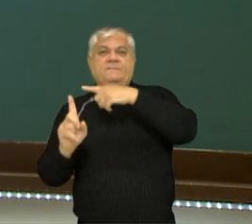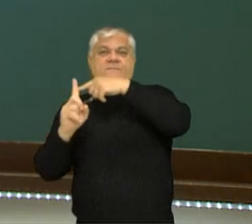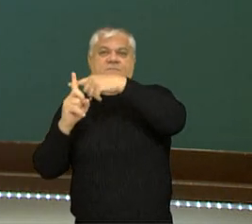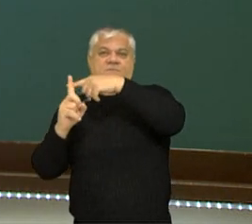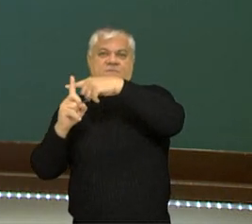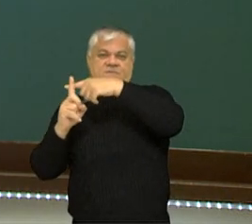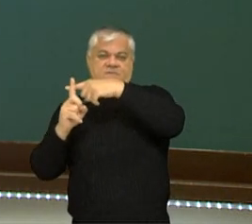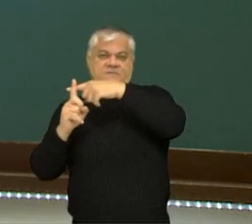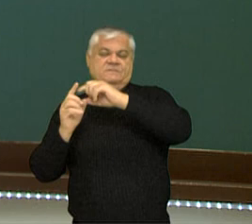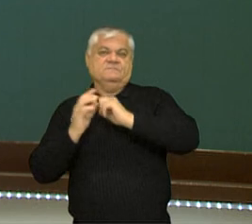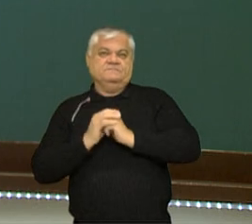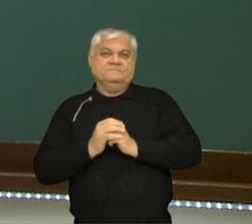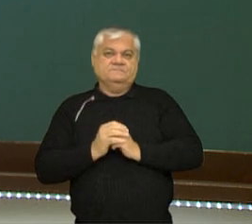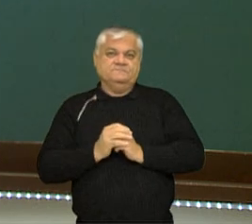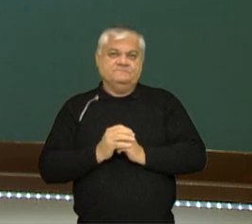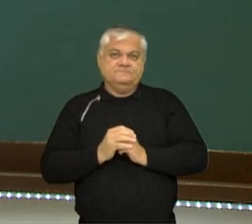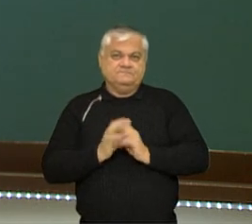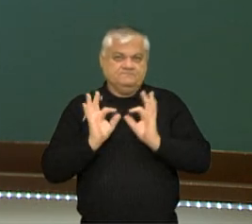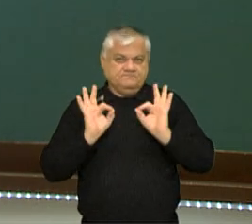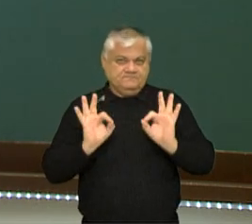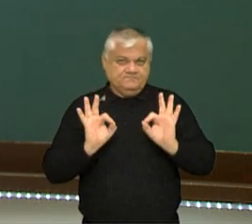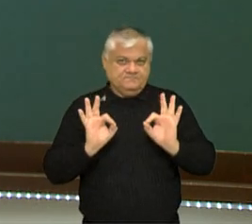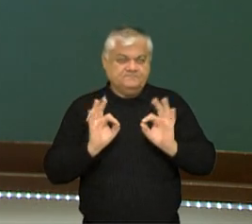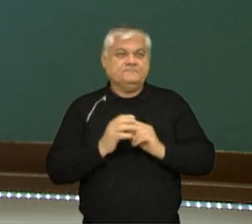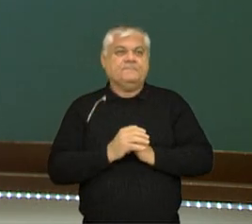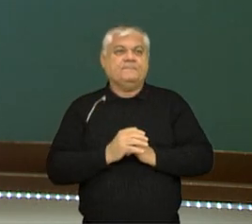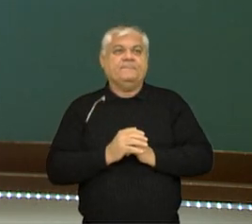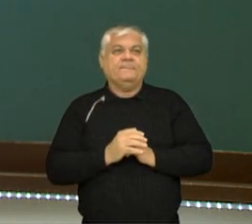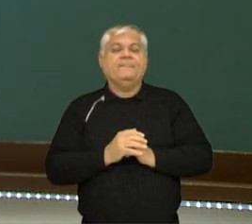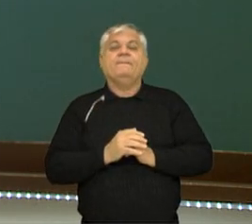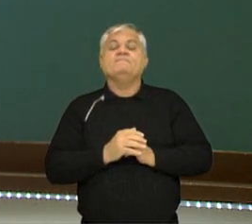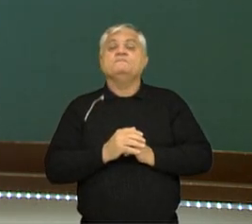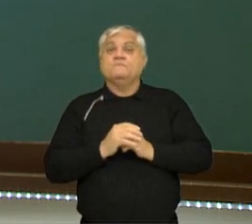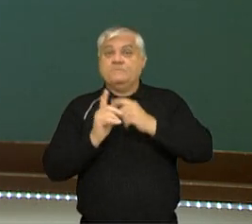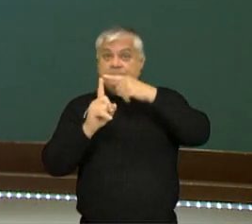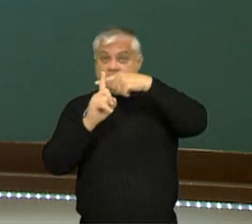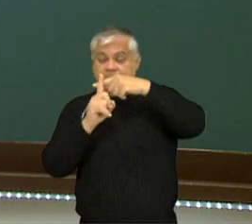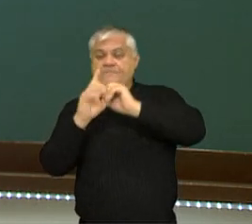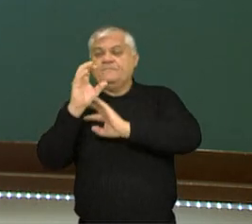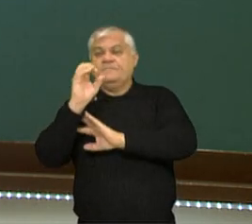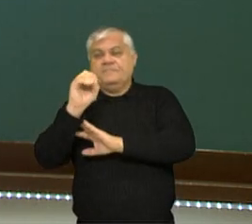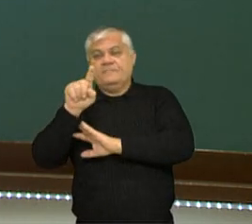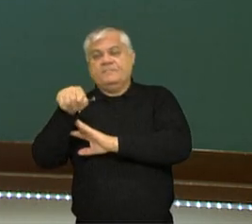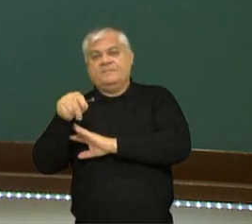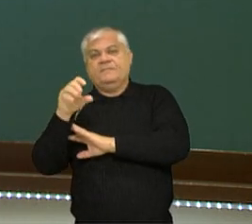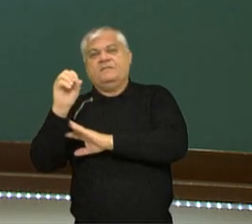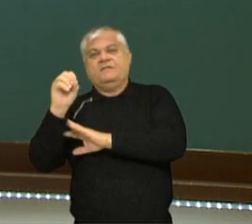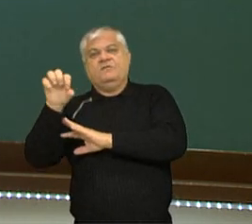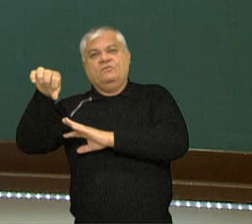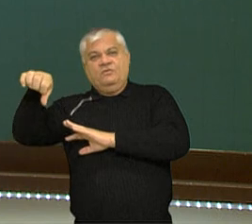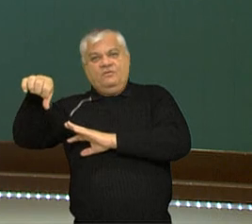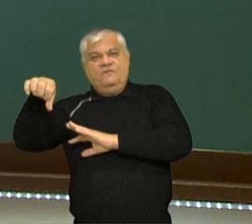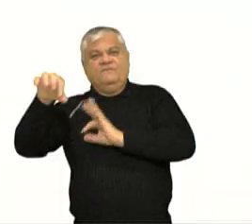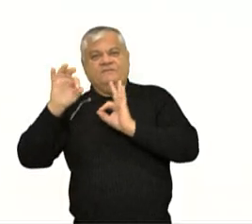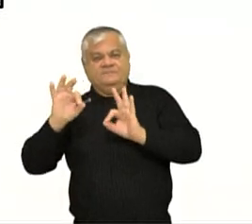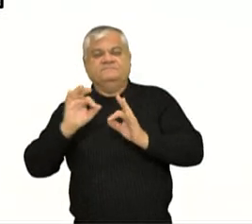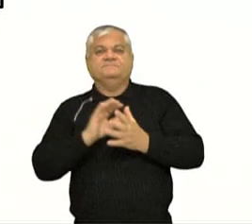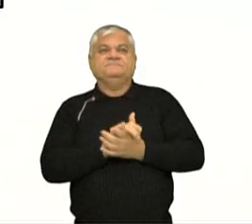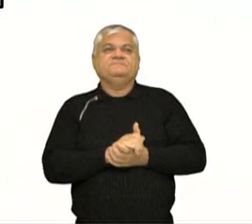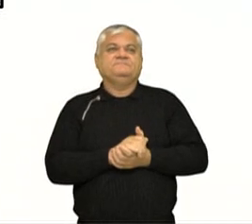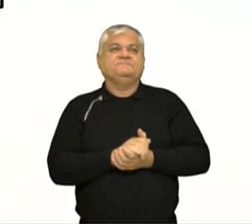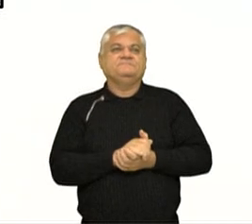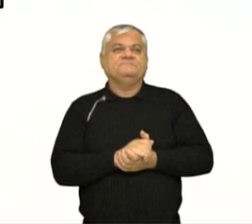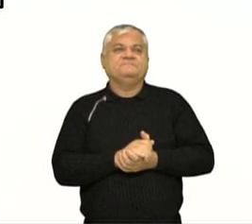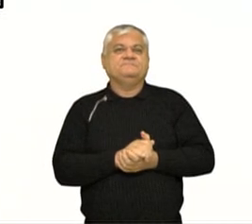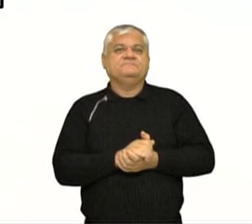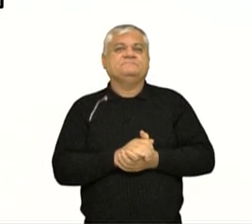fica positivo, ok? Então, vai ficar mais 9 centésimos, ok?